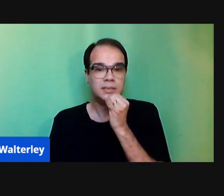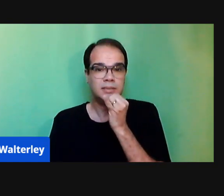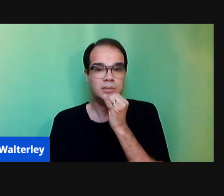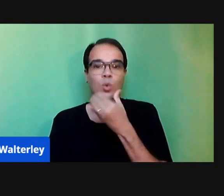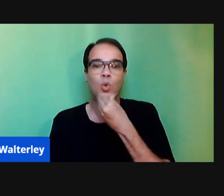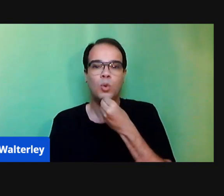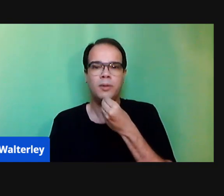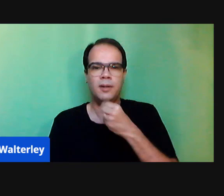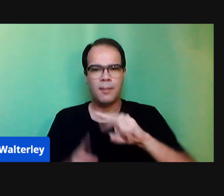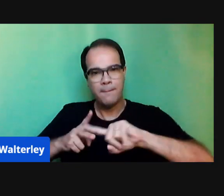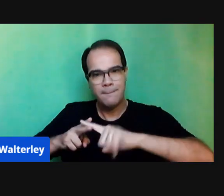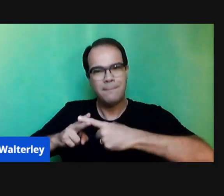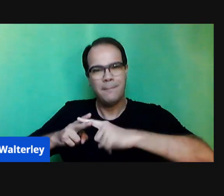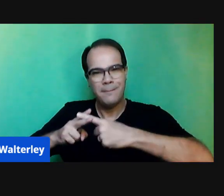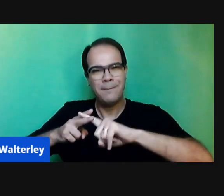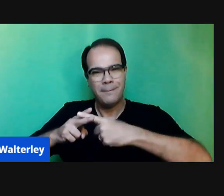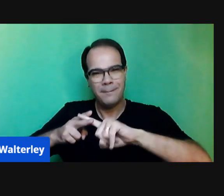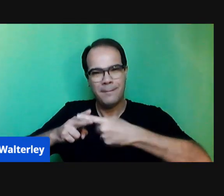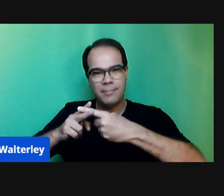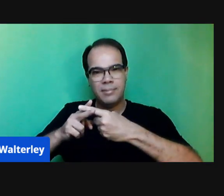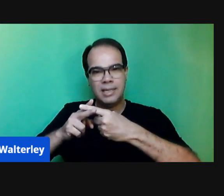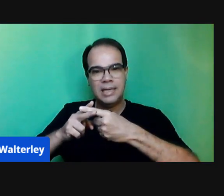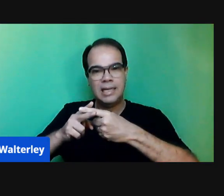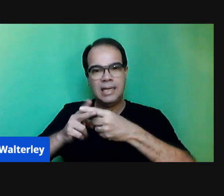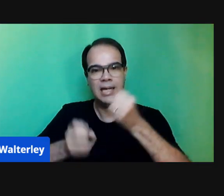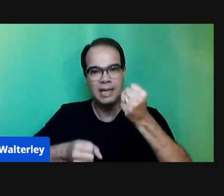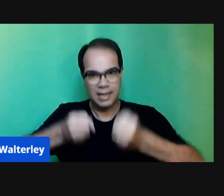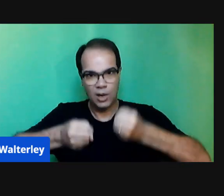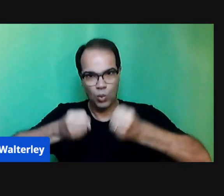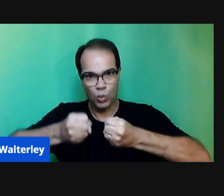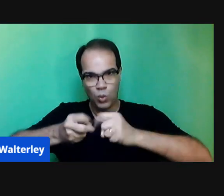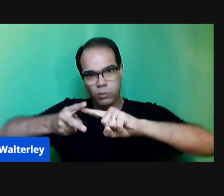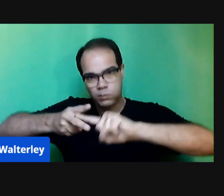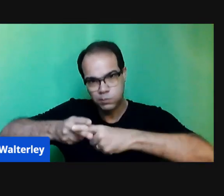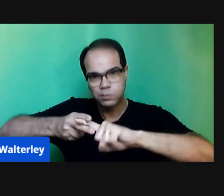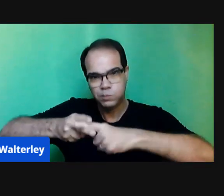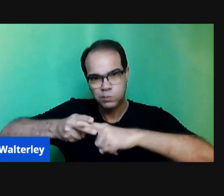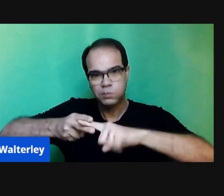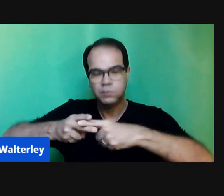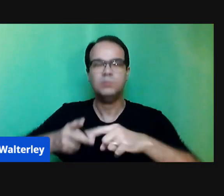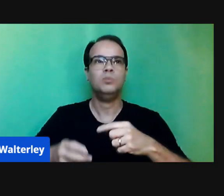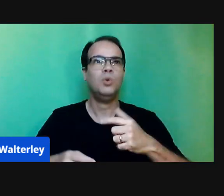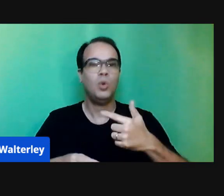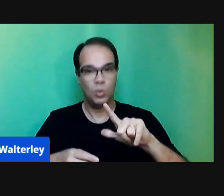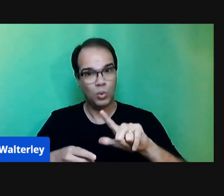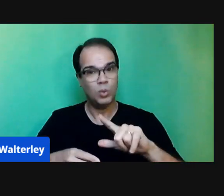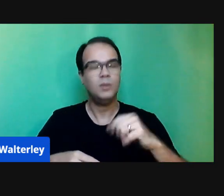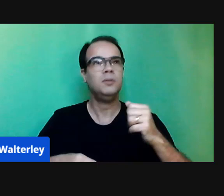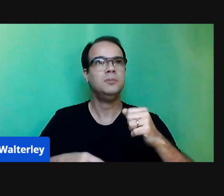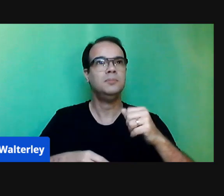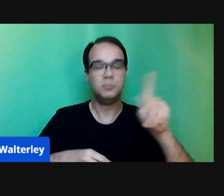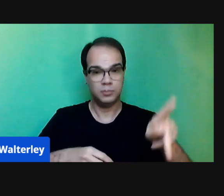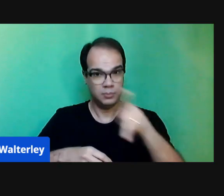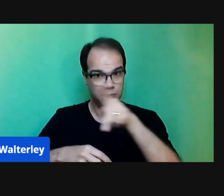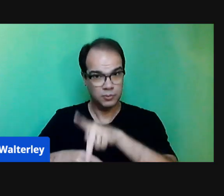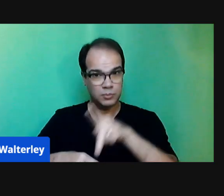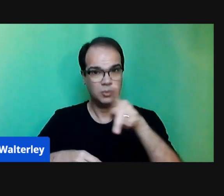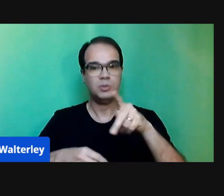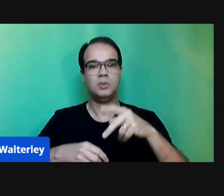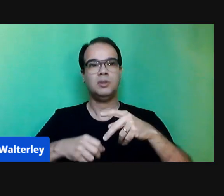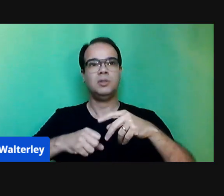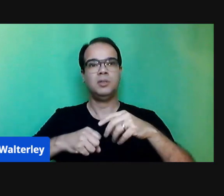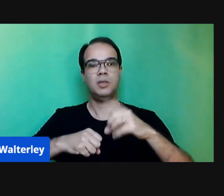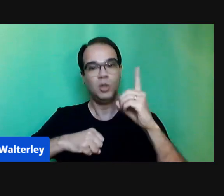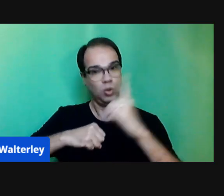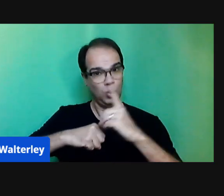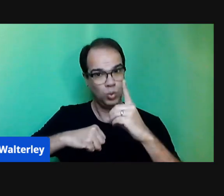selecionado, até uma professora de psicologia com pós-doutorado, professores de antropologia, professores doutores